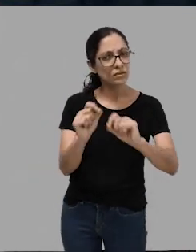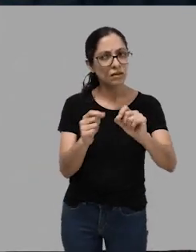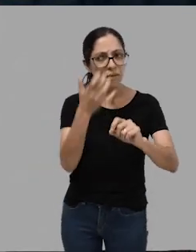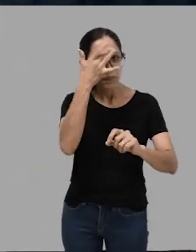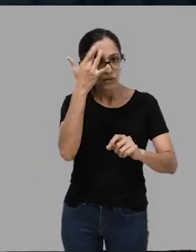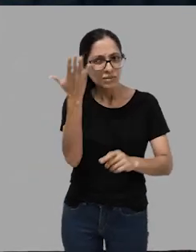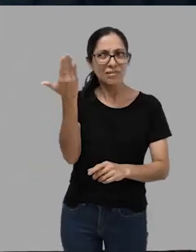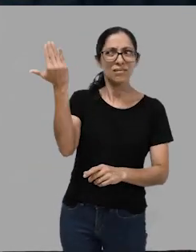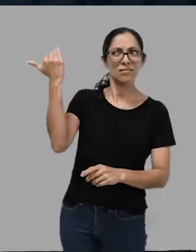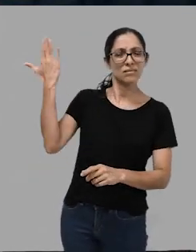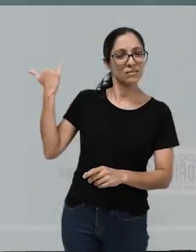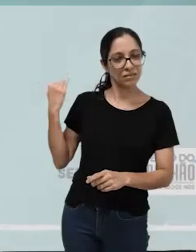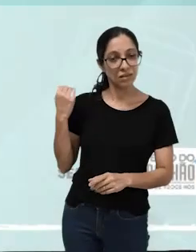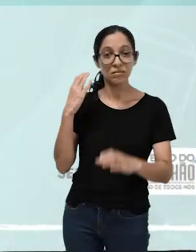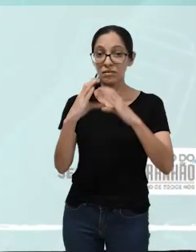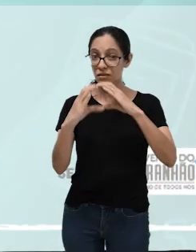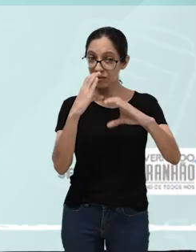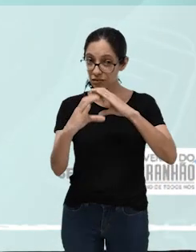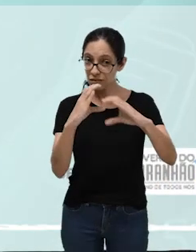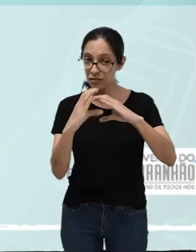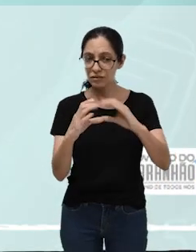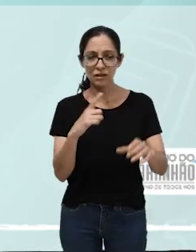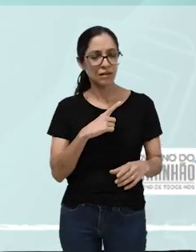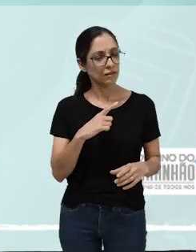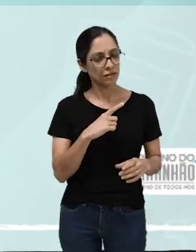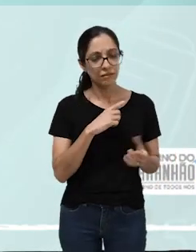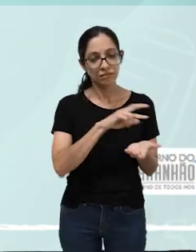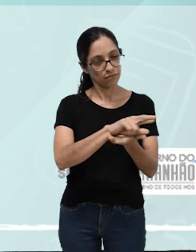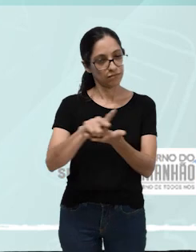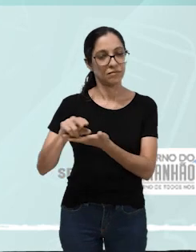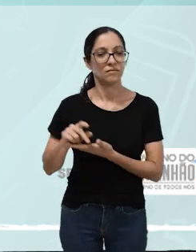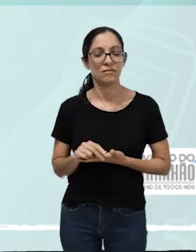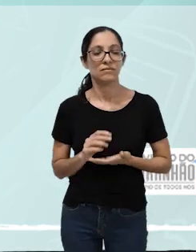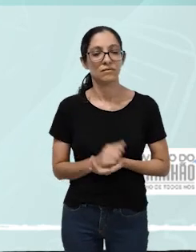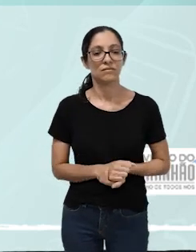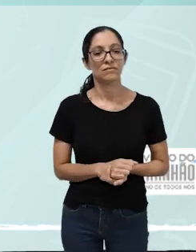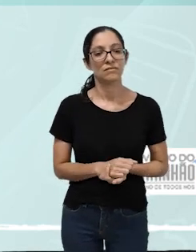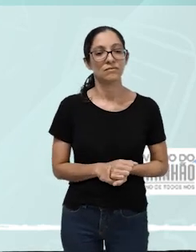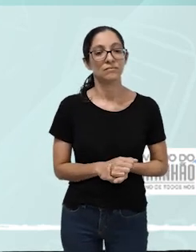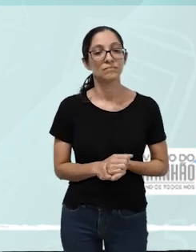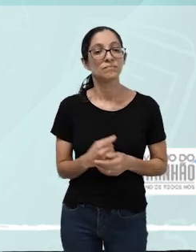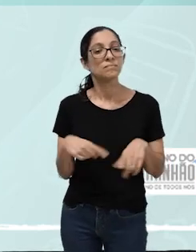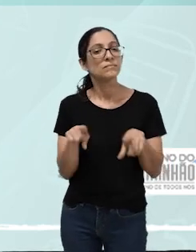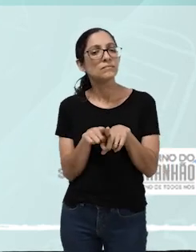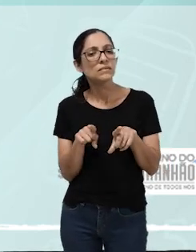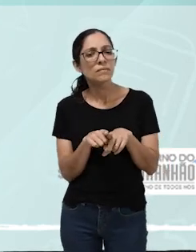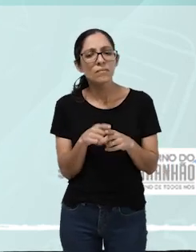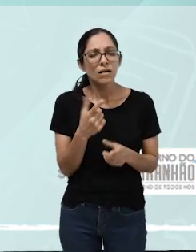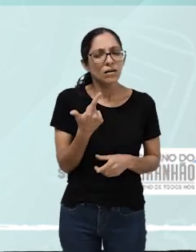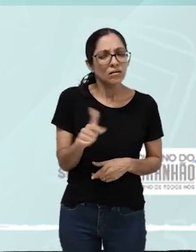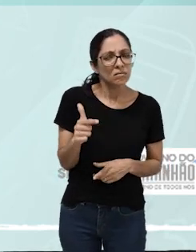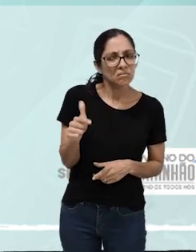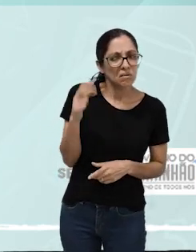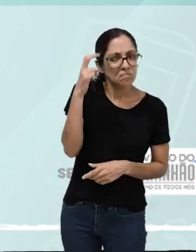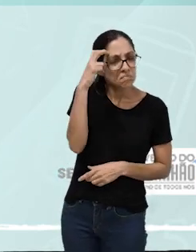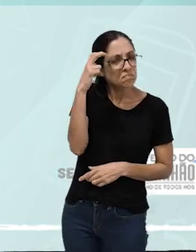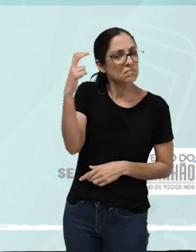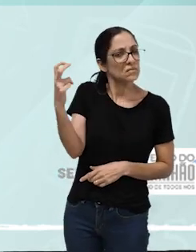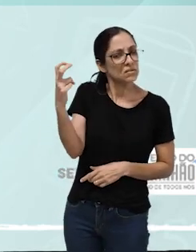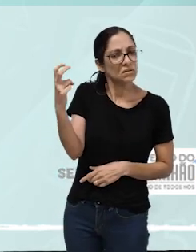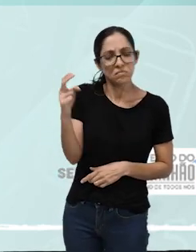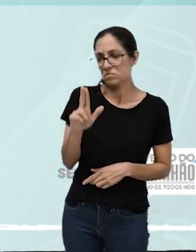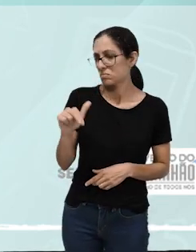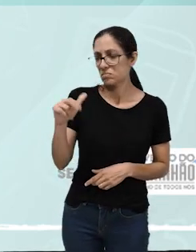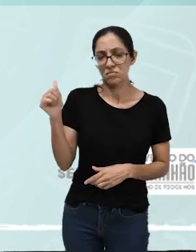trovador tem o menestrel tem os jograis tá bom Não tenho cabeça Pois